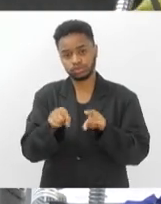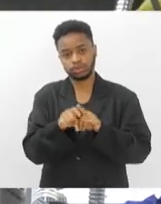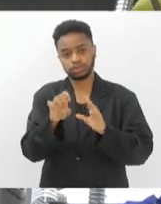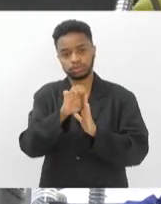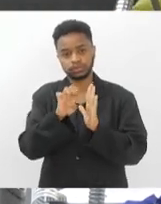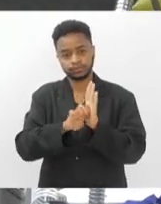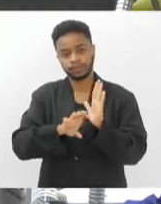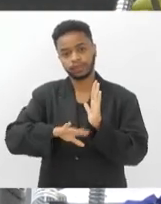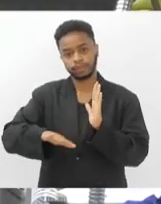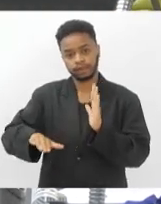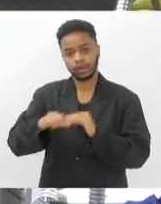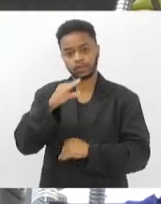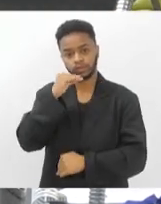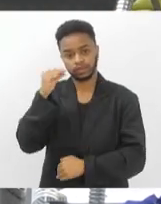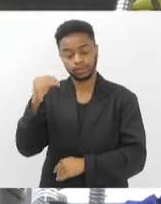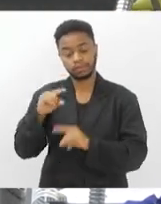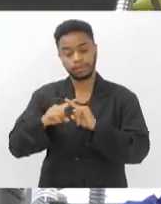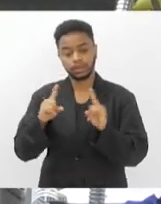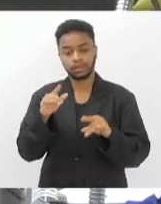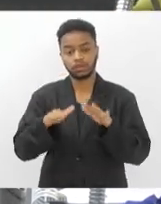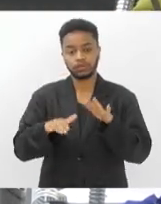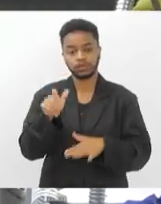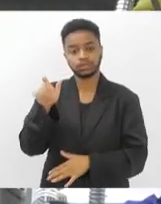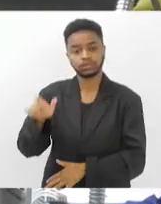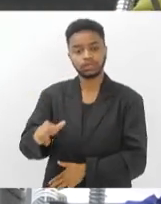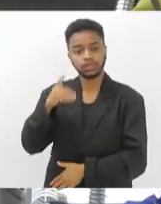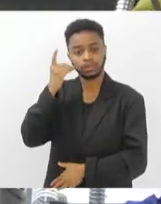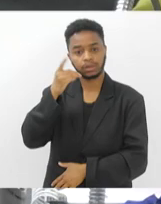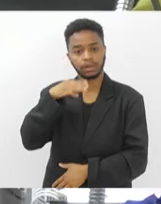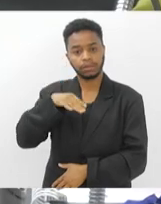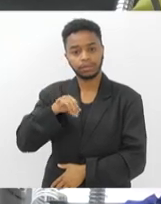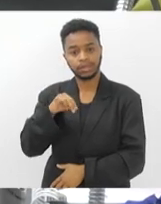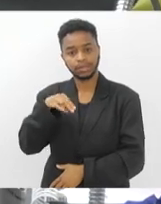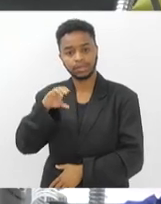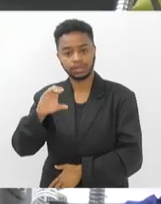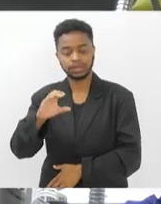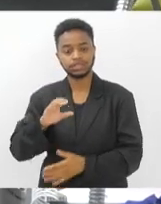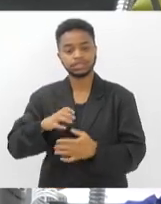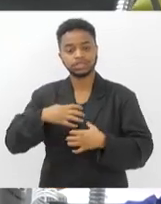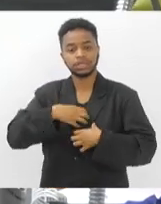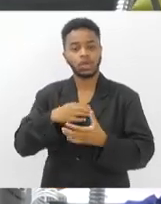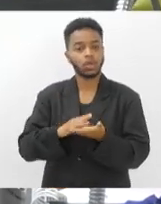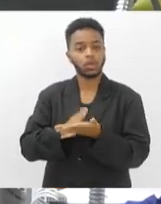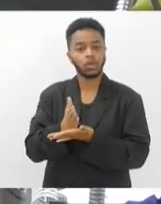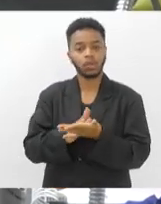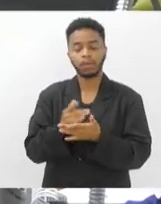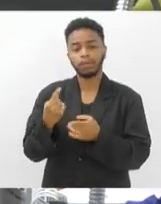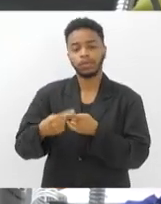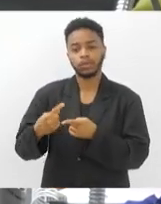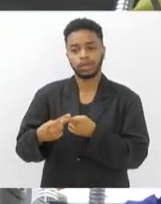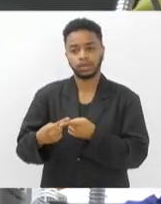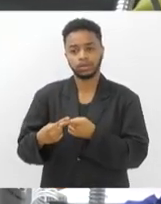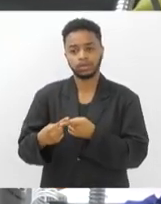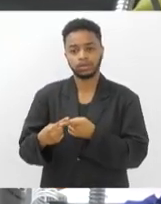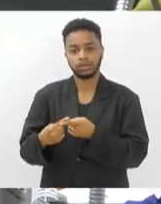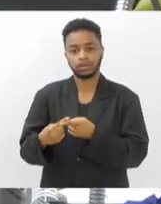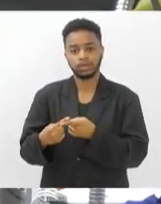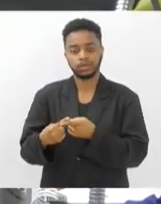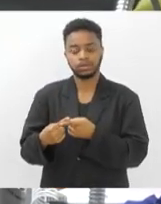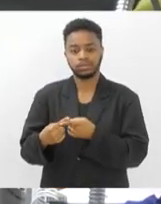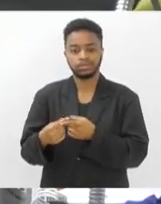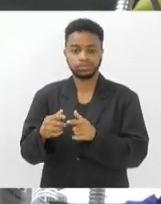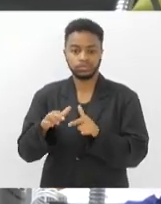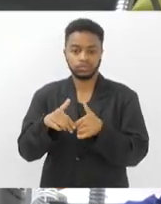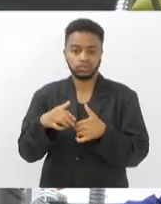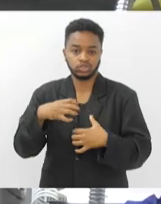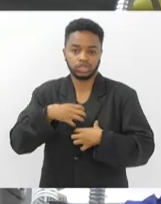Adolescente. Talvez o que o deputado Carlos Mink esteja se incomodando seja com a tessitura aqui do texto,